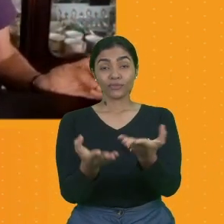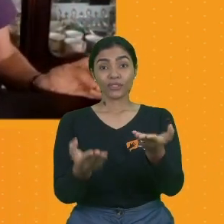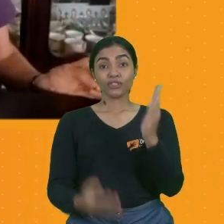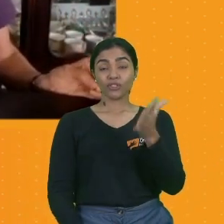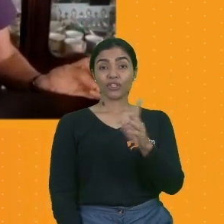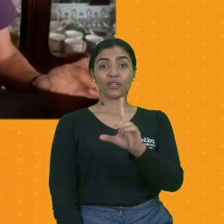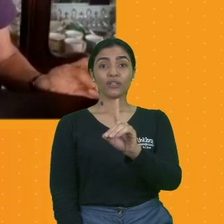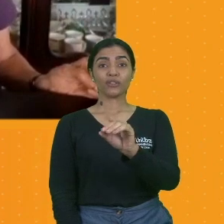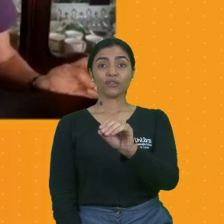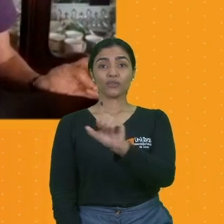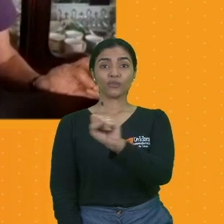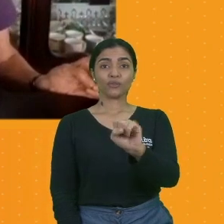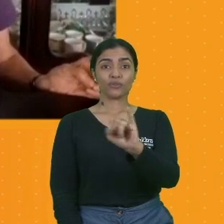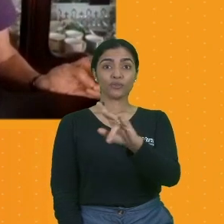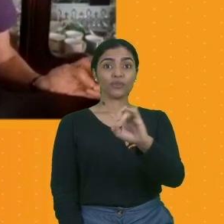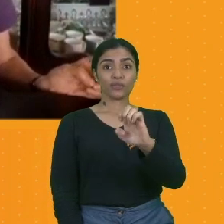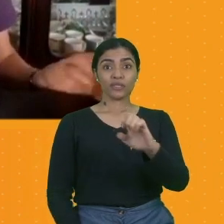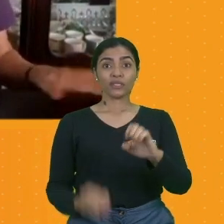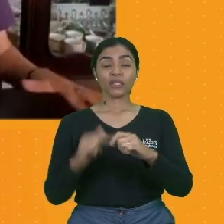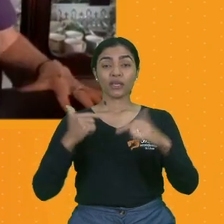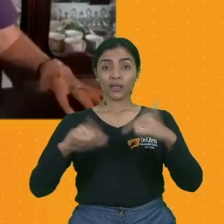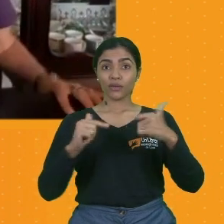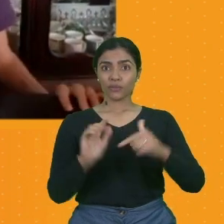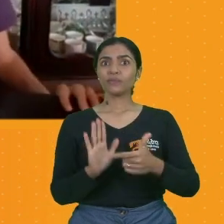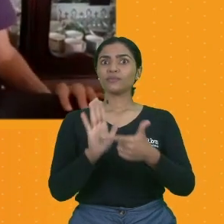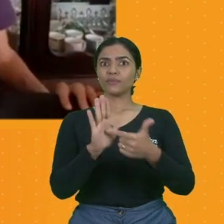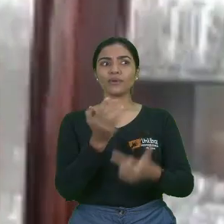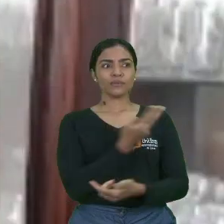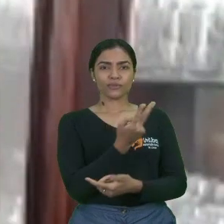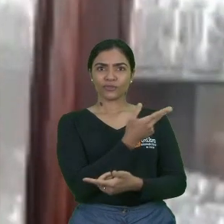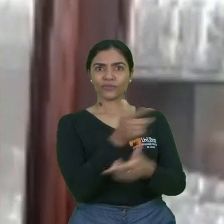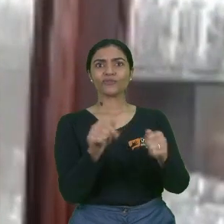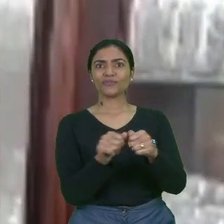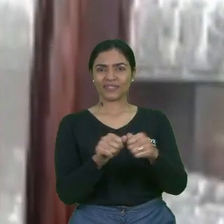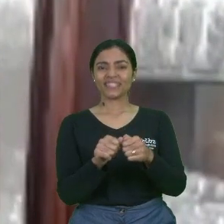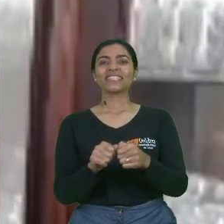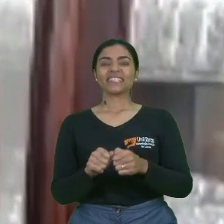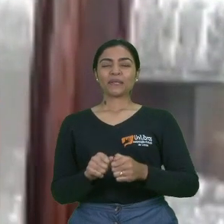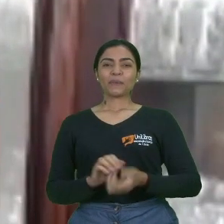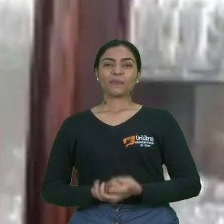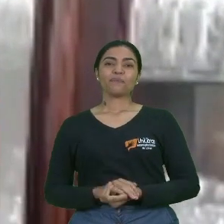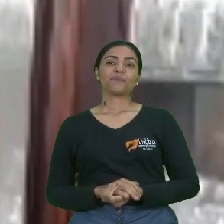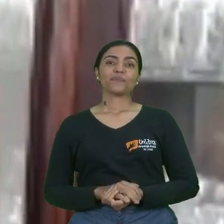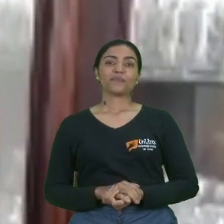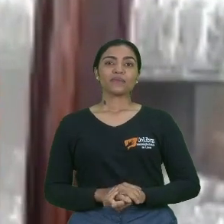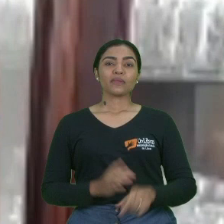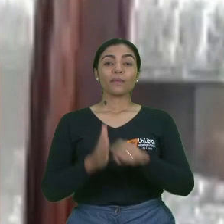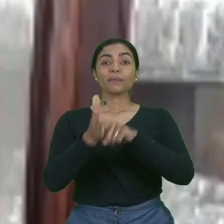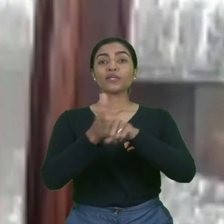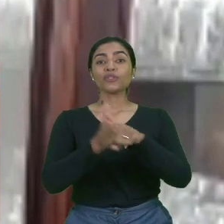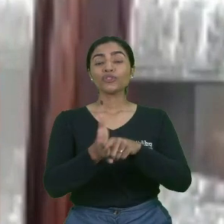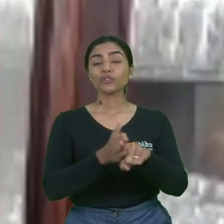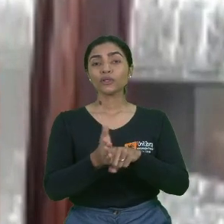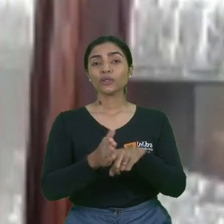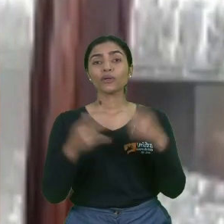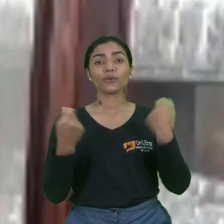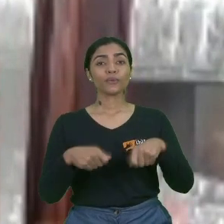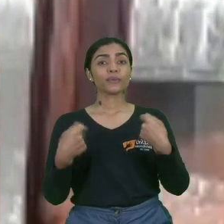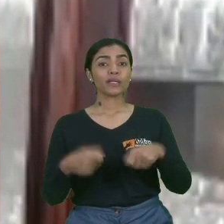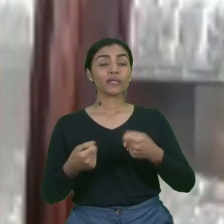o trabalho dos sonhos não entendeu então a então o pesquisador vai